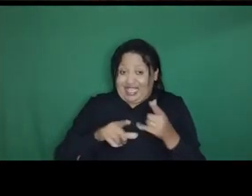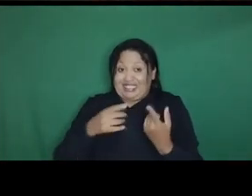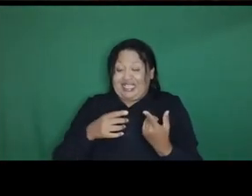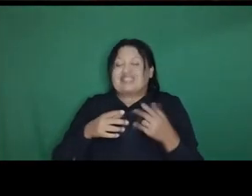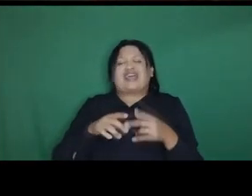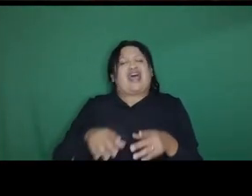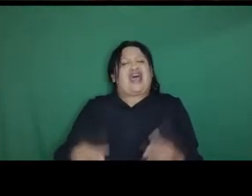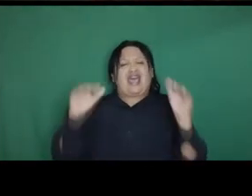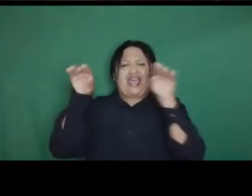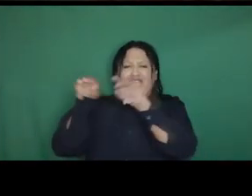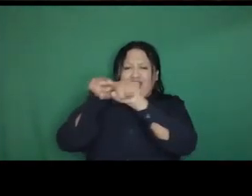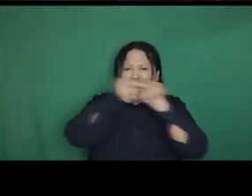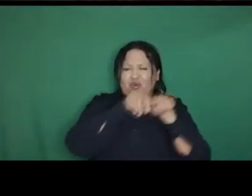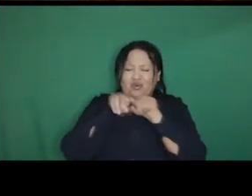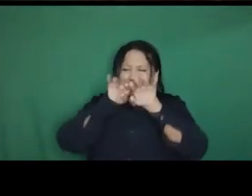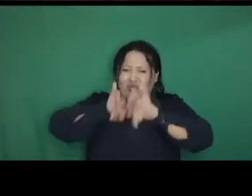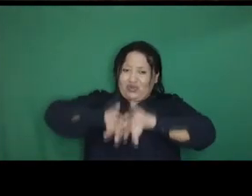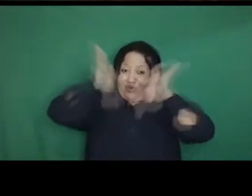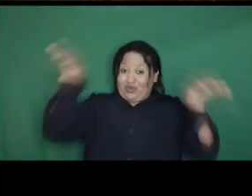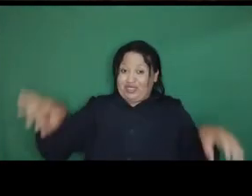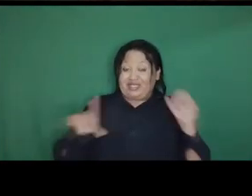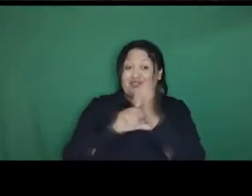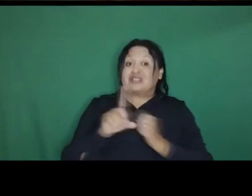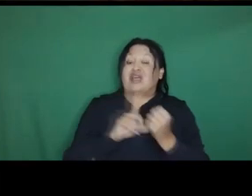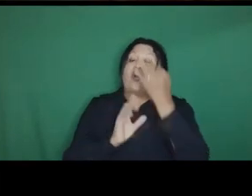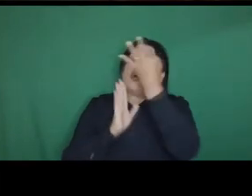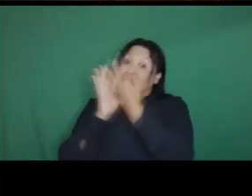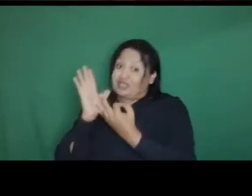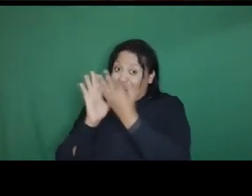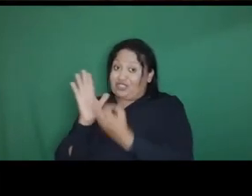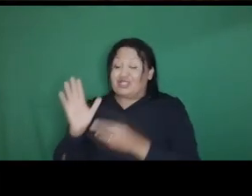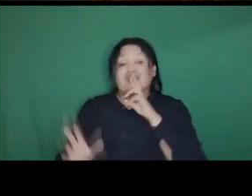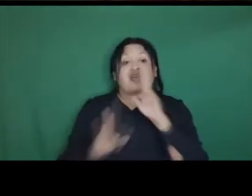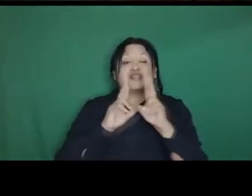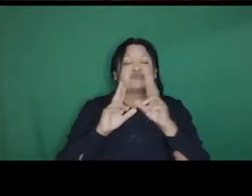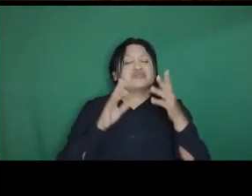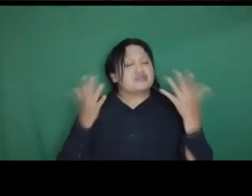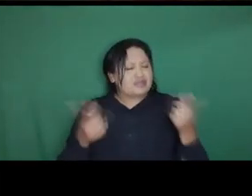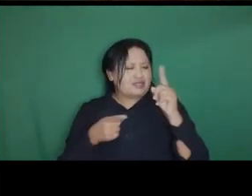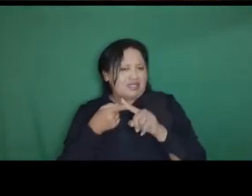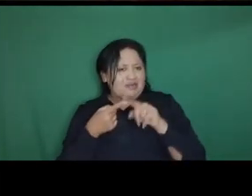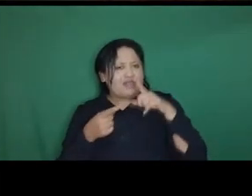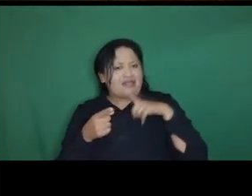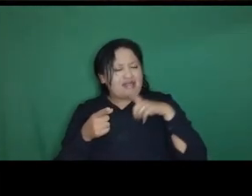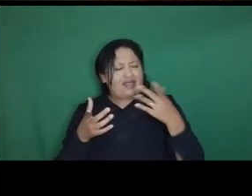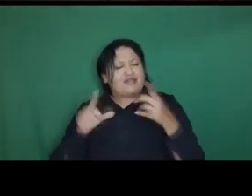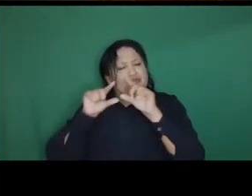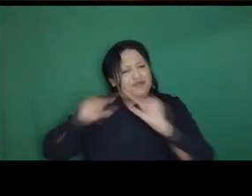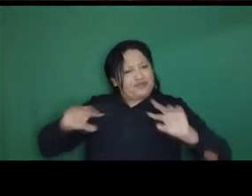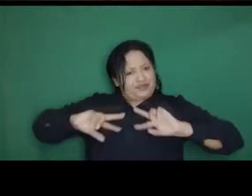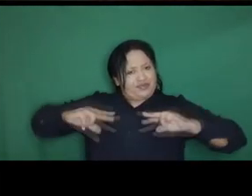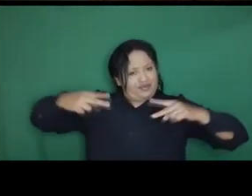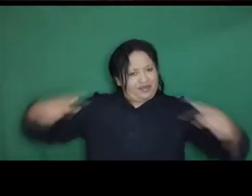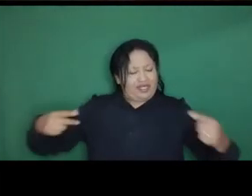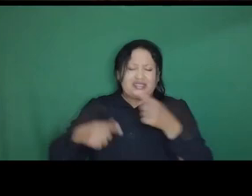então um texto Tá disponível também um texto atual de 2022 Tá certo que vocês podem